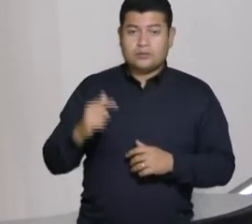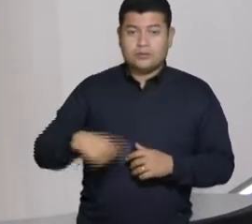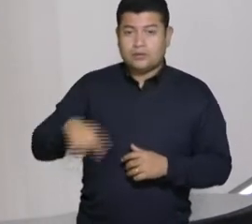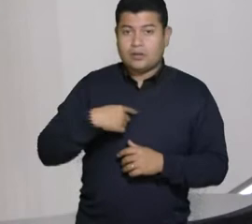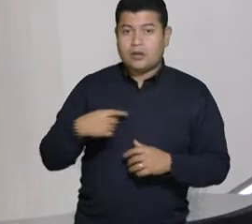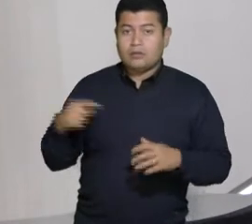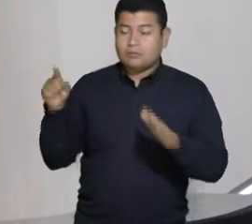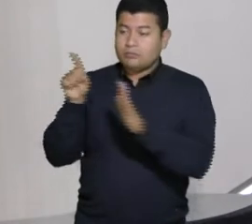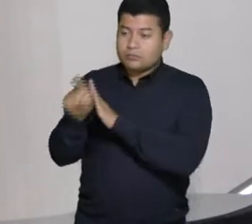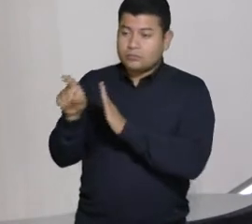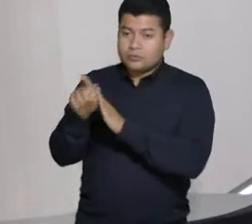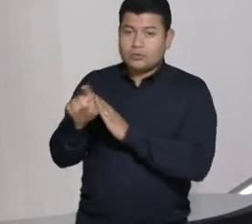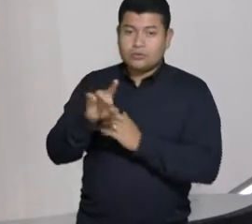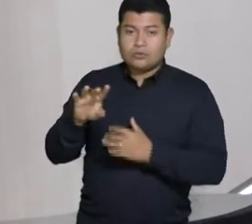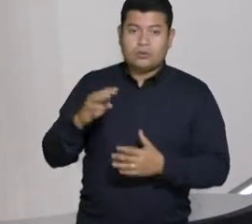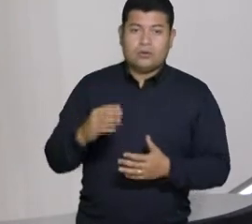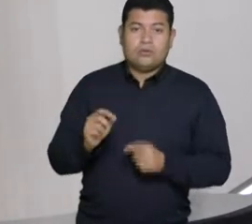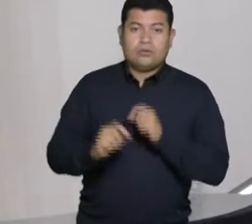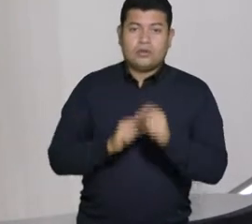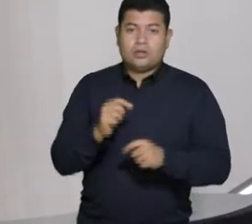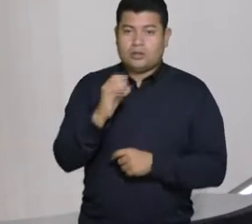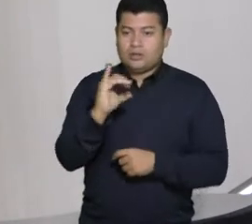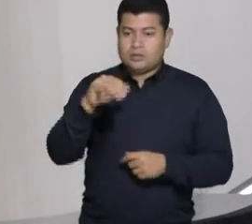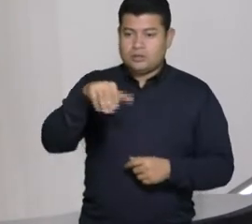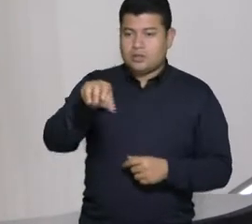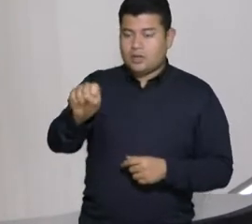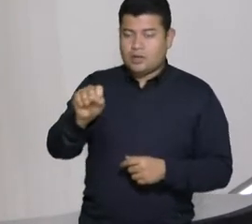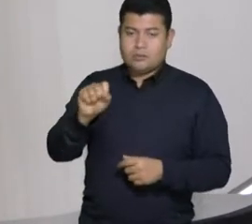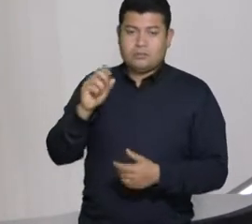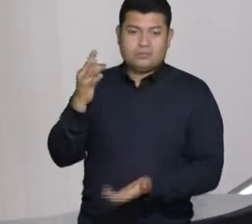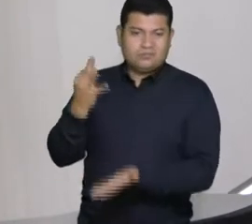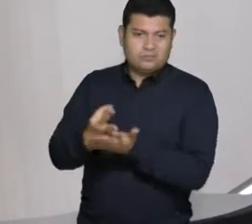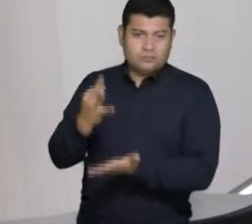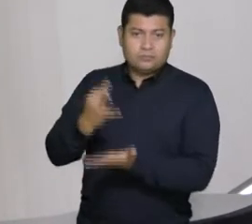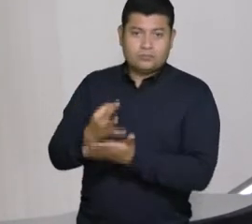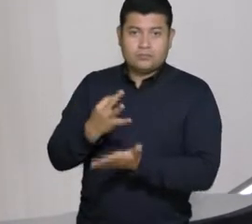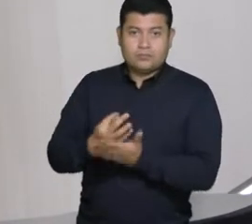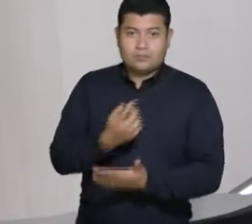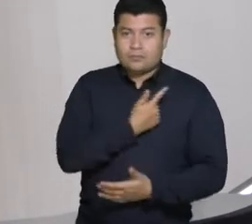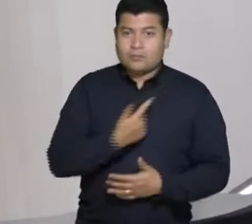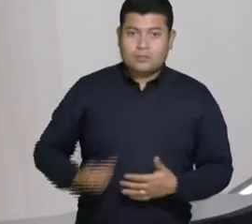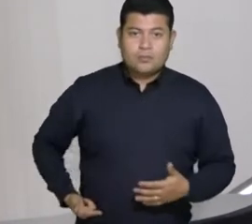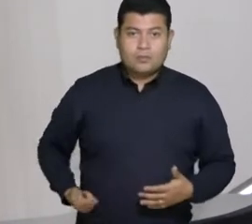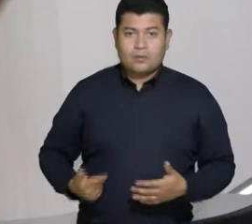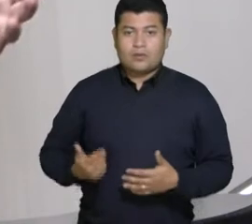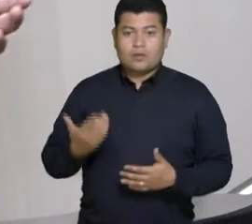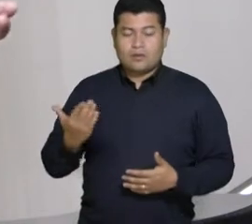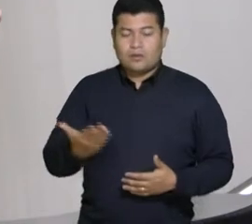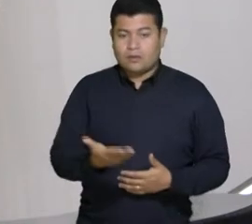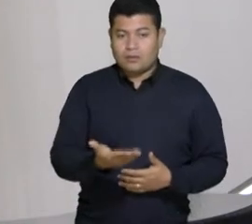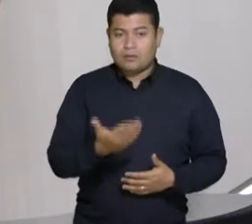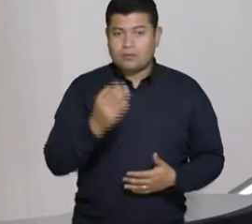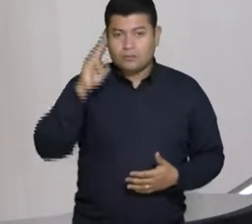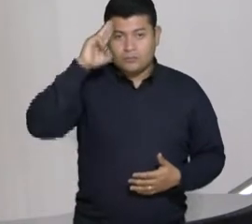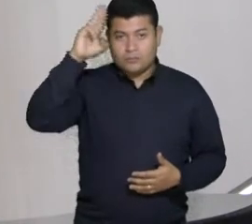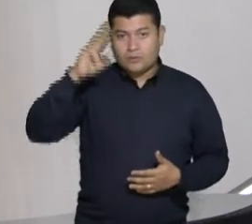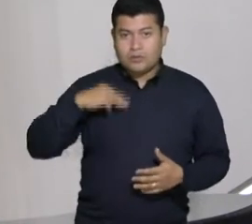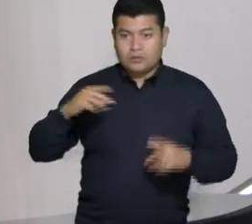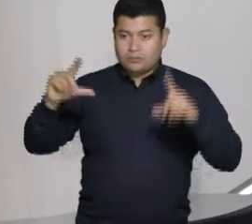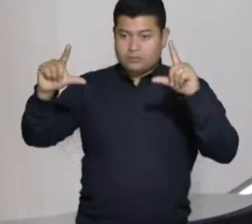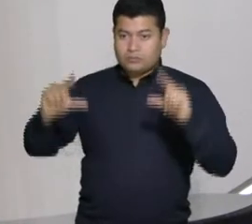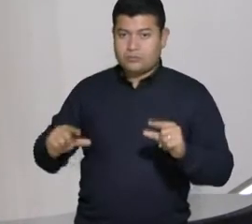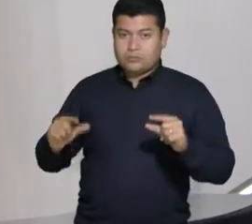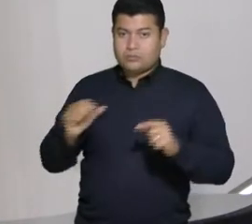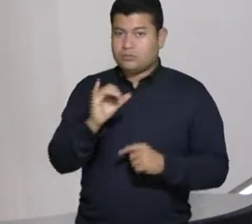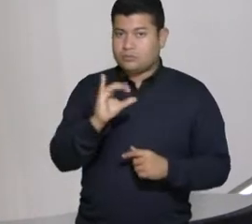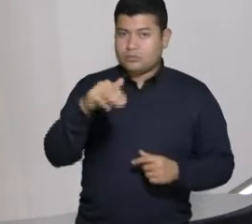a carga tributária do ICMS que deve reduzir o governador recentemente fez um gesto de redução reduziu